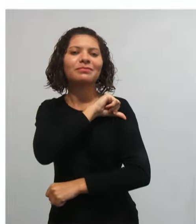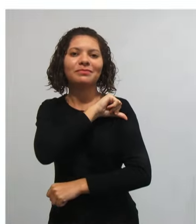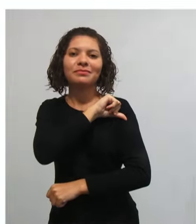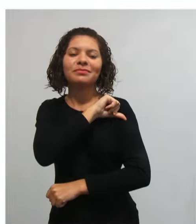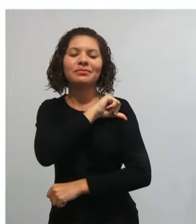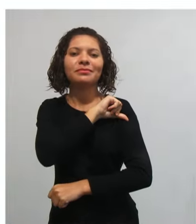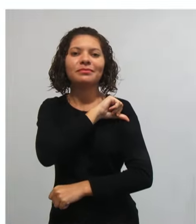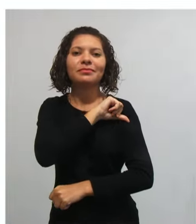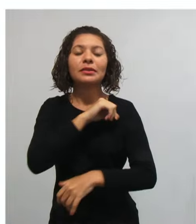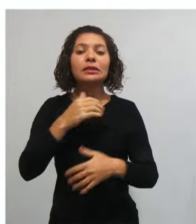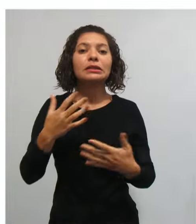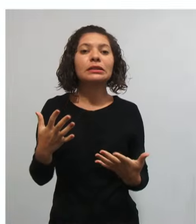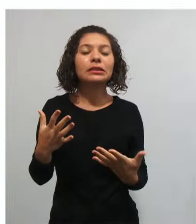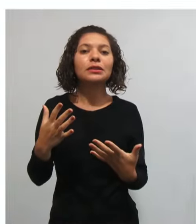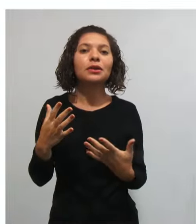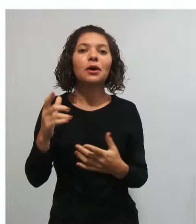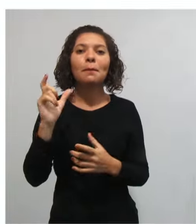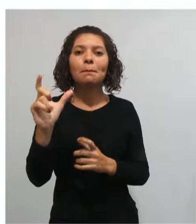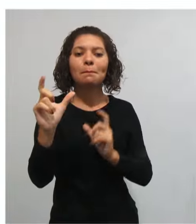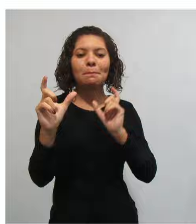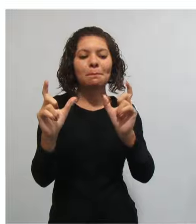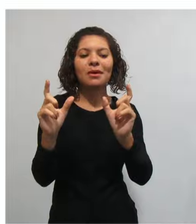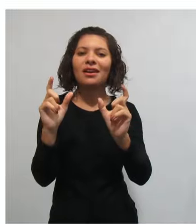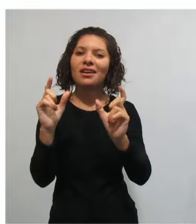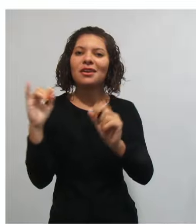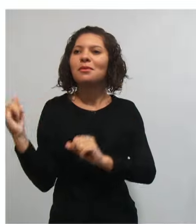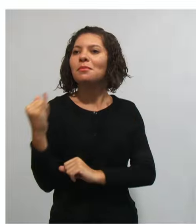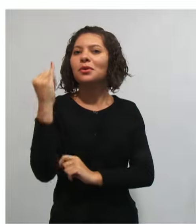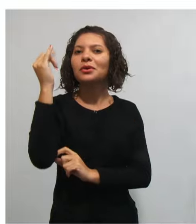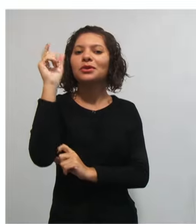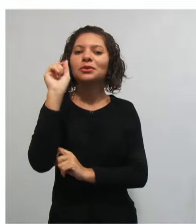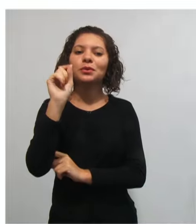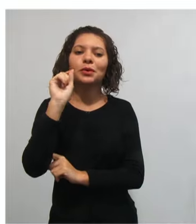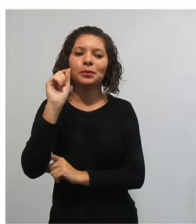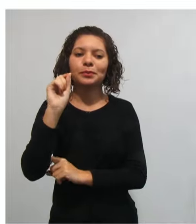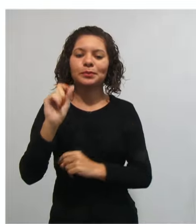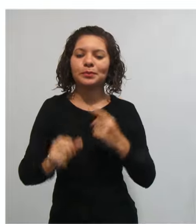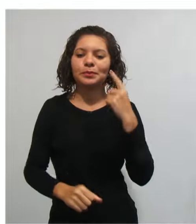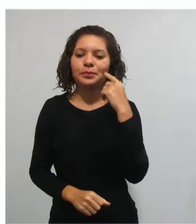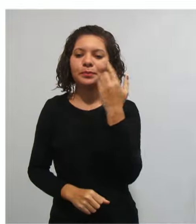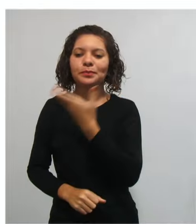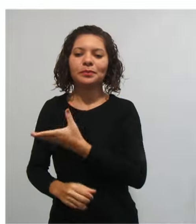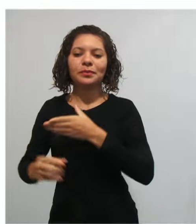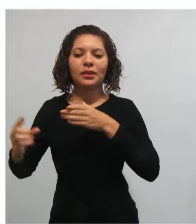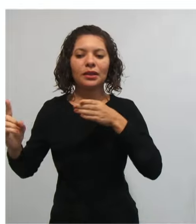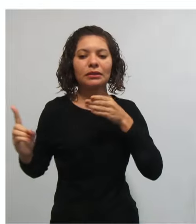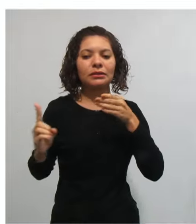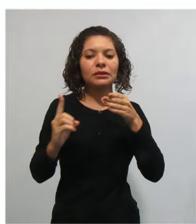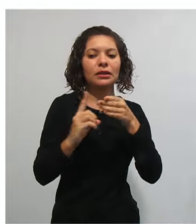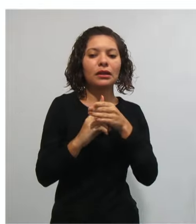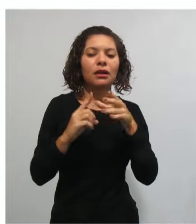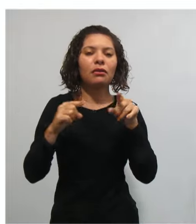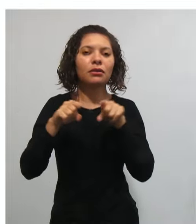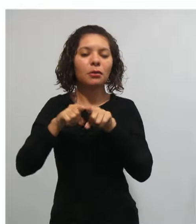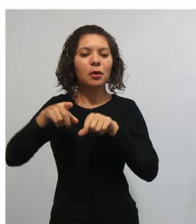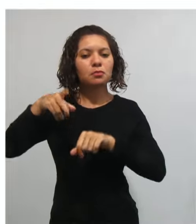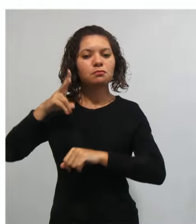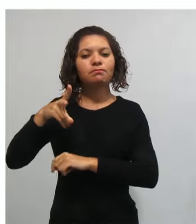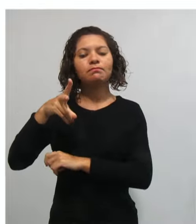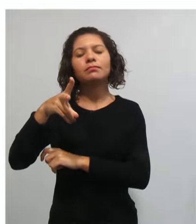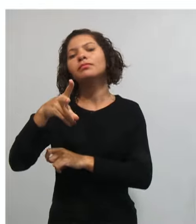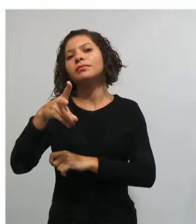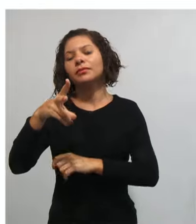sai da Educação Infantil e vai pro Ensino Fundamental e aqui duas palavras são importantes é importante integrar e